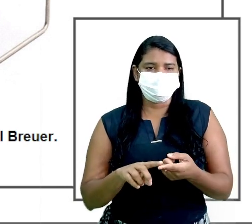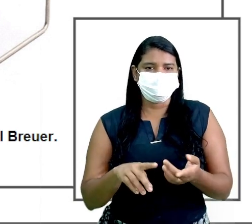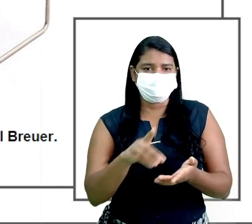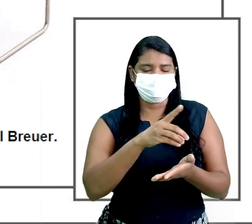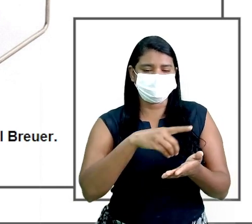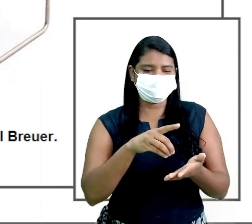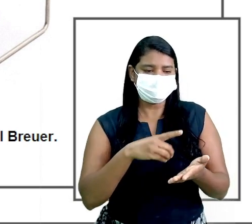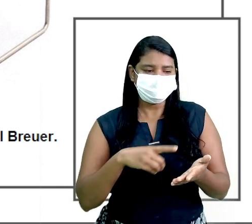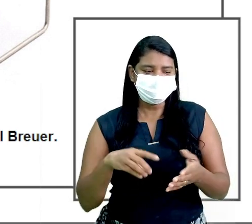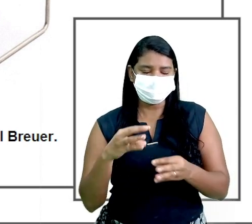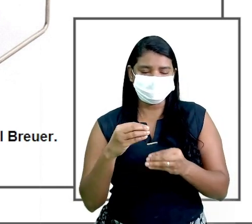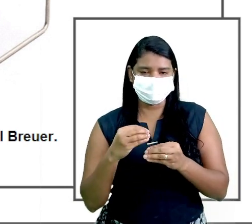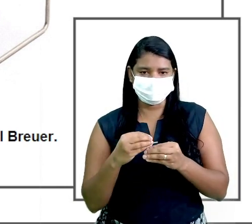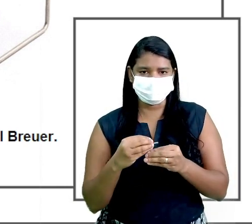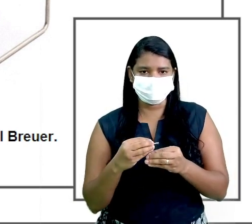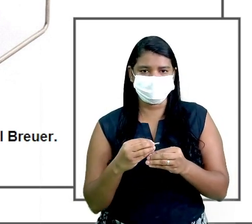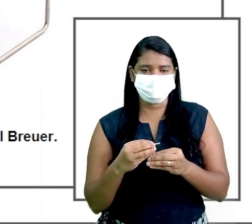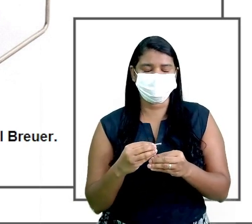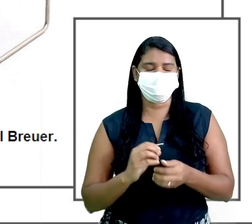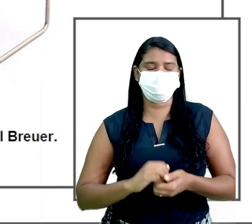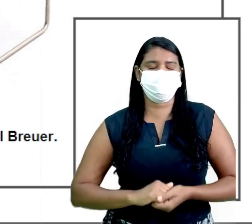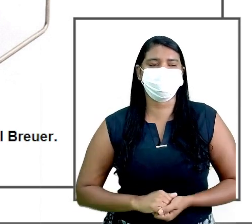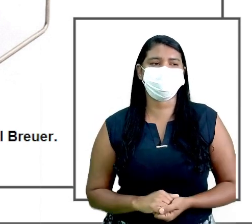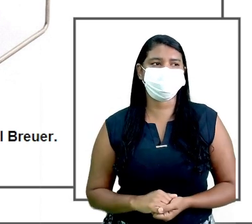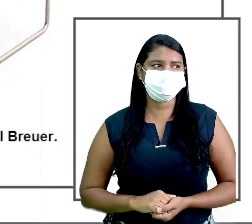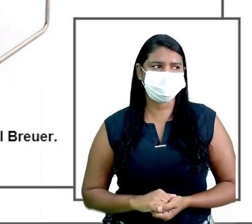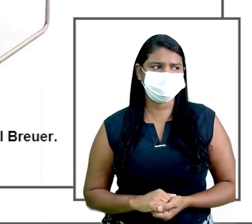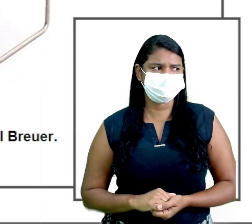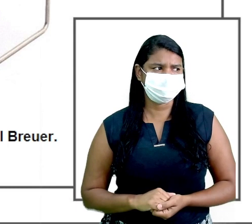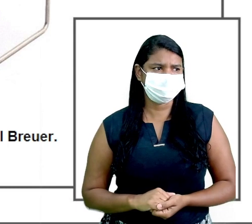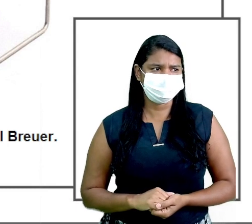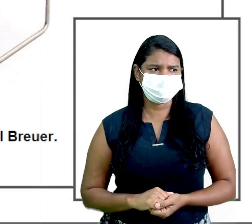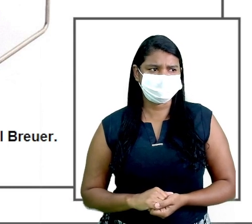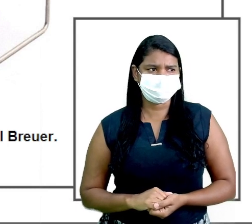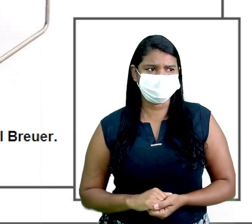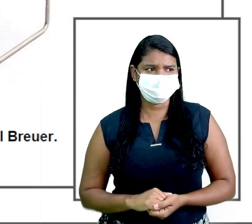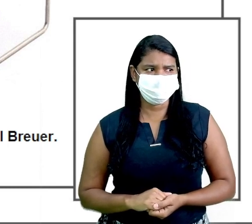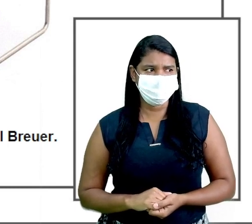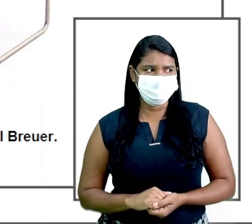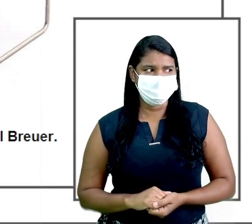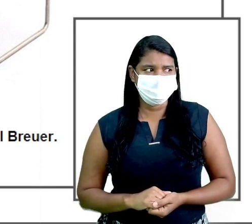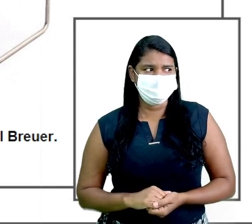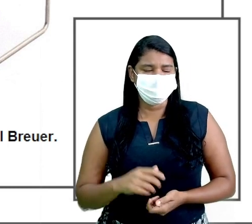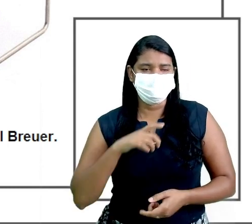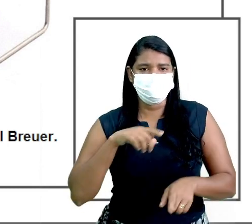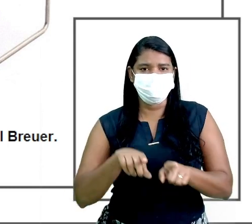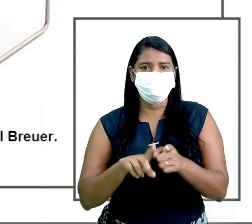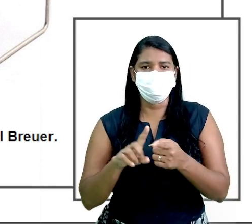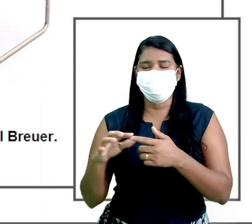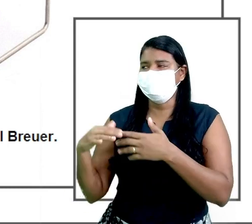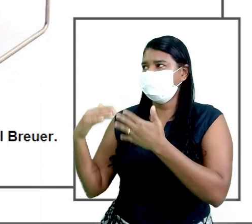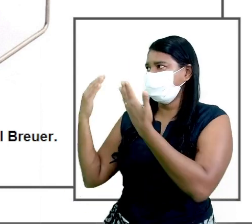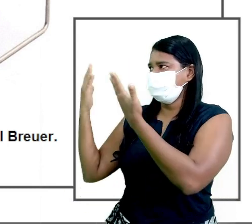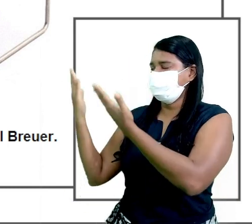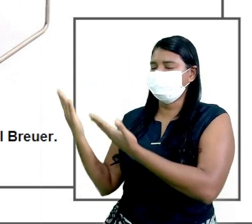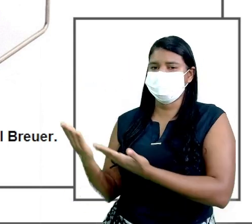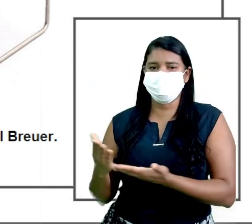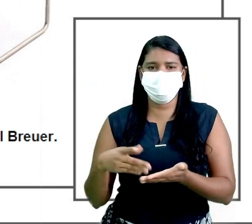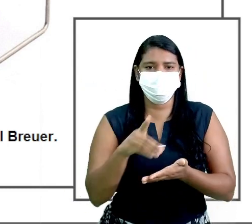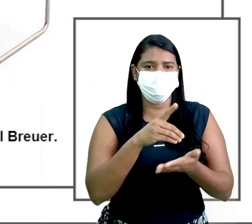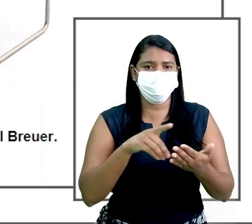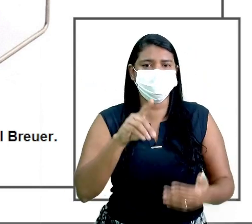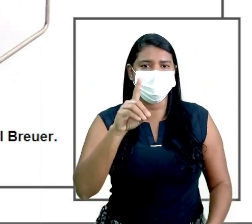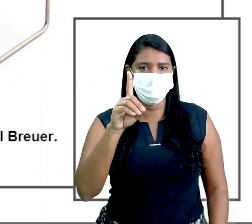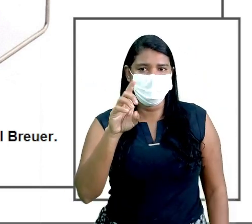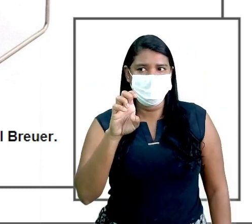designer que trabalhou com Mies van der Rohe, né? A gente tem um rádio Zenith, que é em estilo Art Deco, que a gente